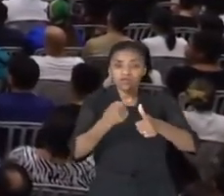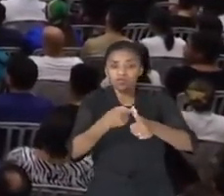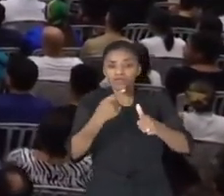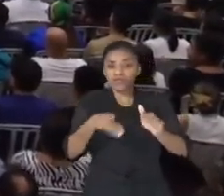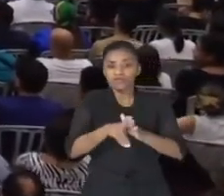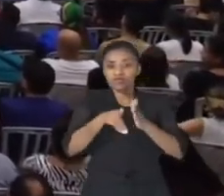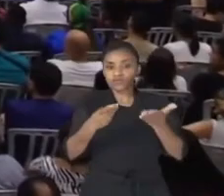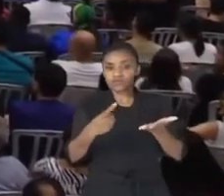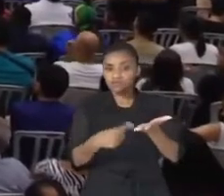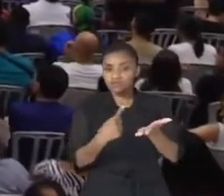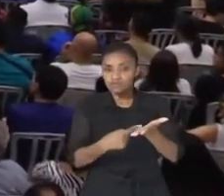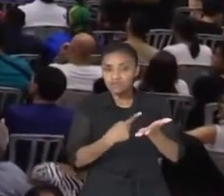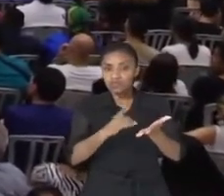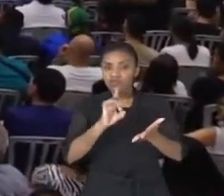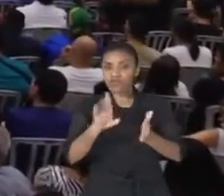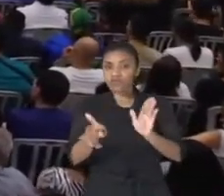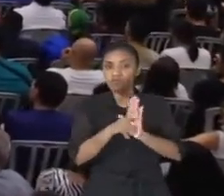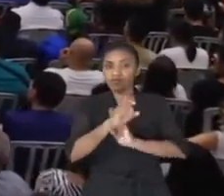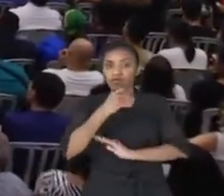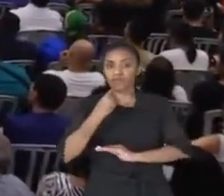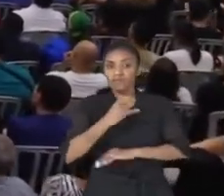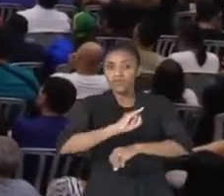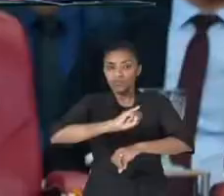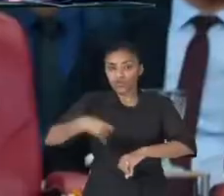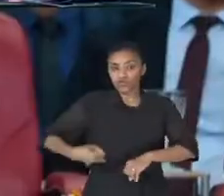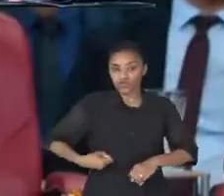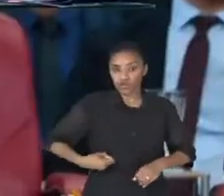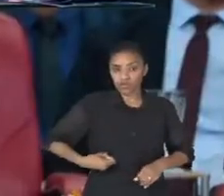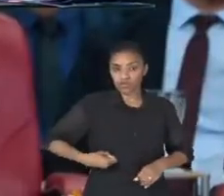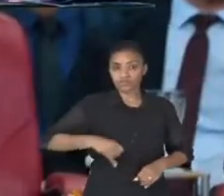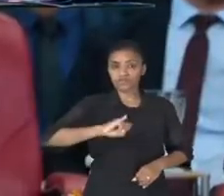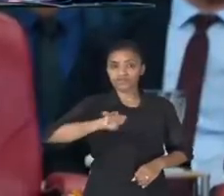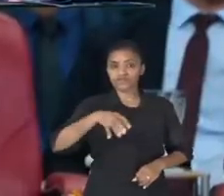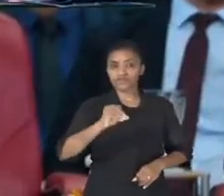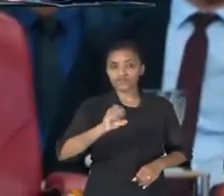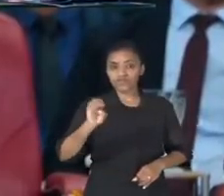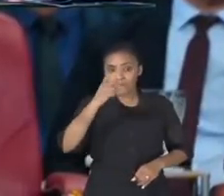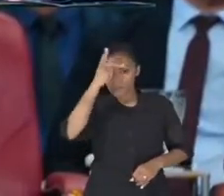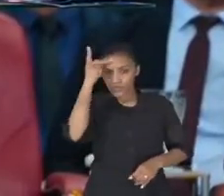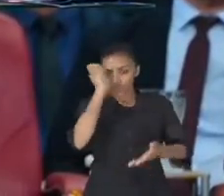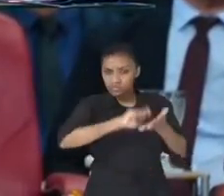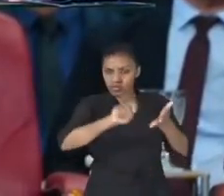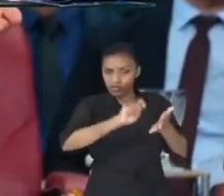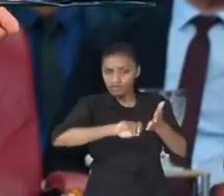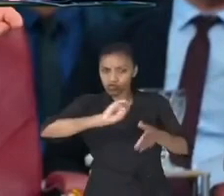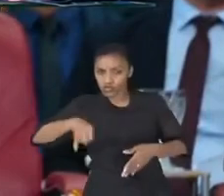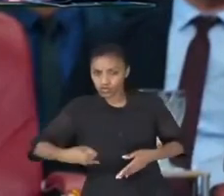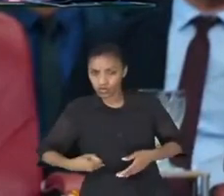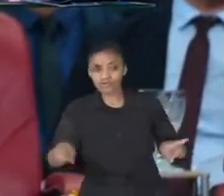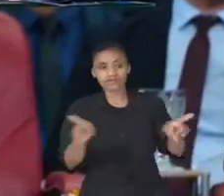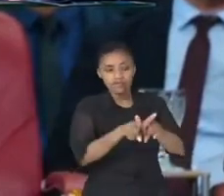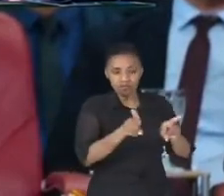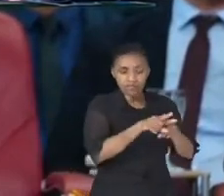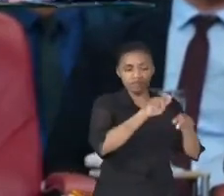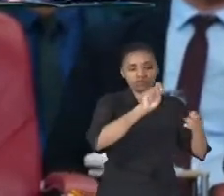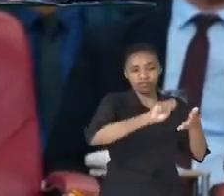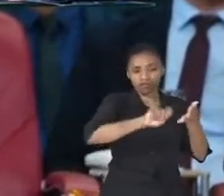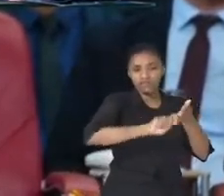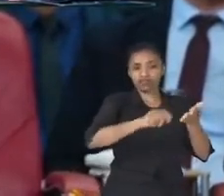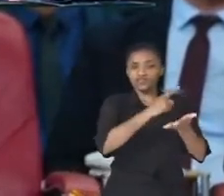da Bíblia a ser escrito foi o livro de Jó. Interessante que quem escreveu Jó também escreveu Gênesis. Êxodo,